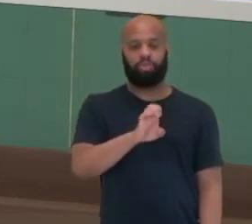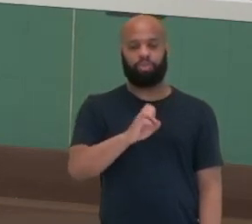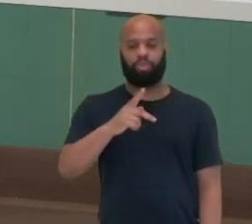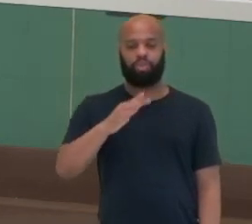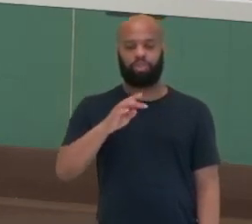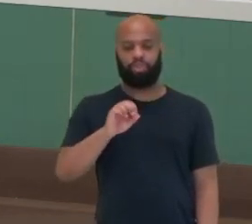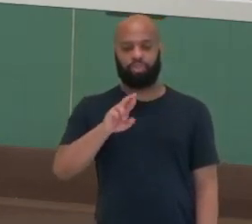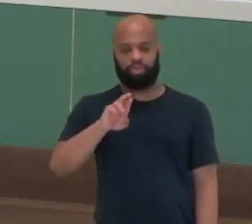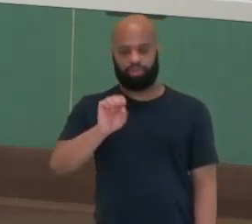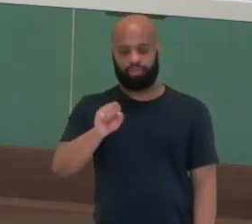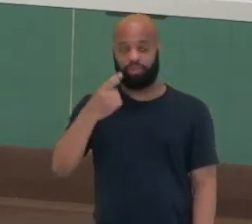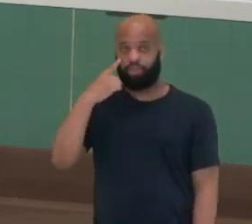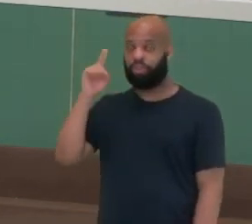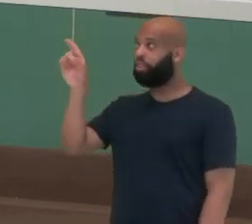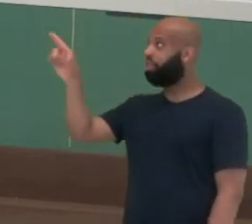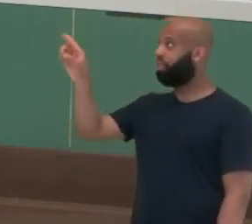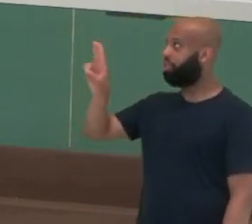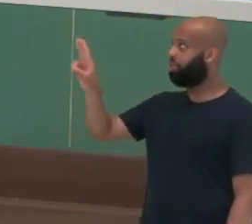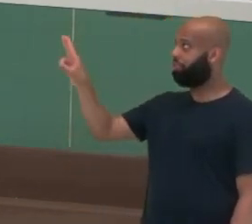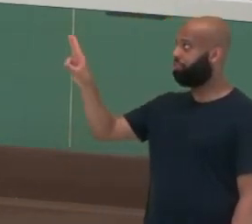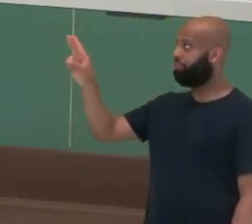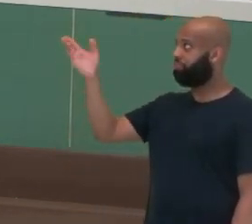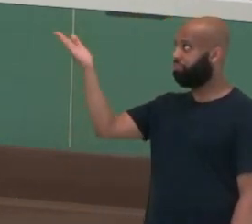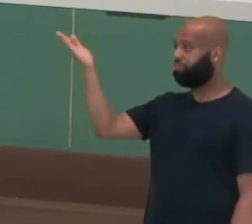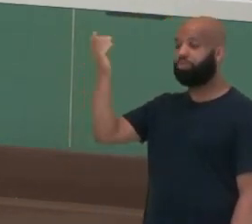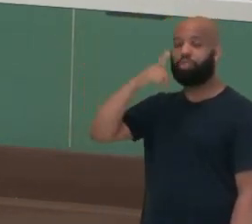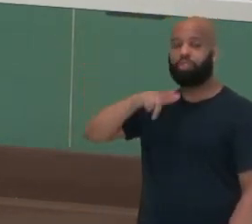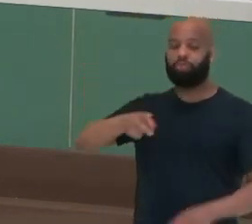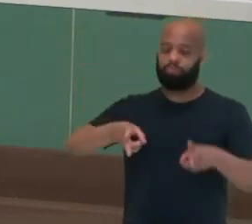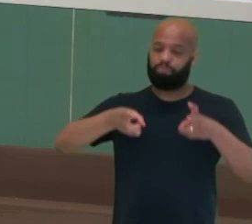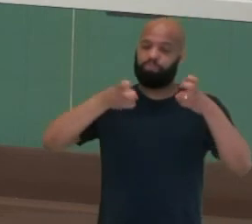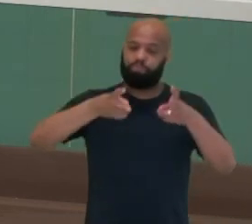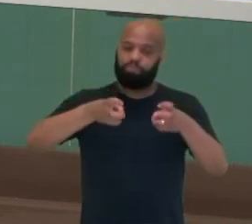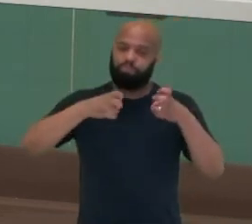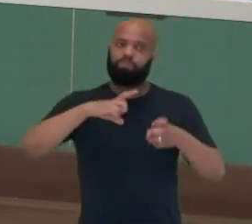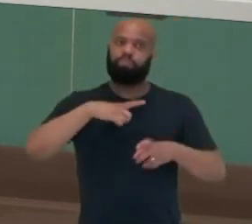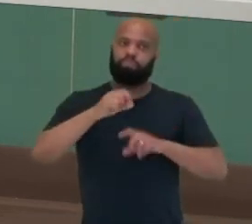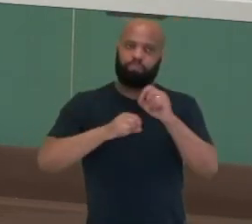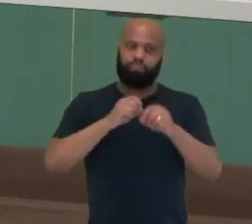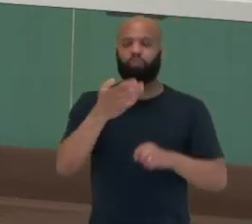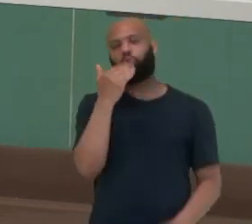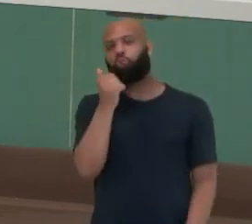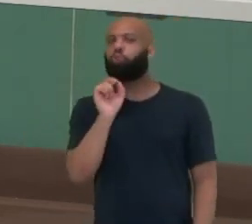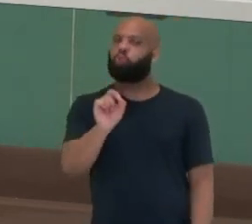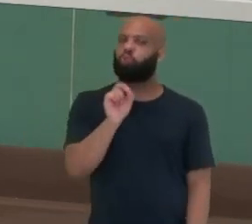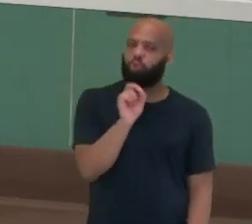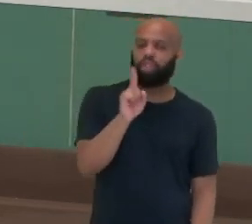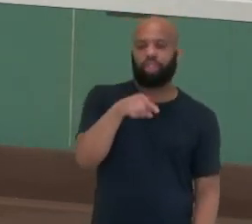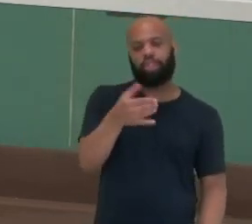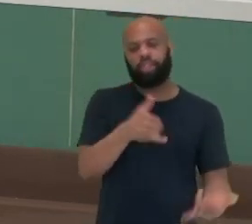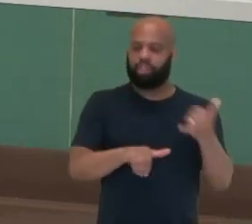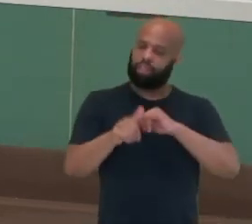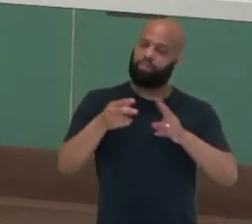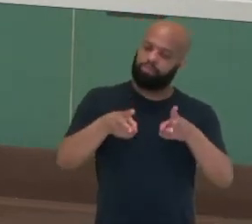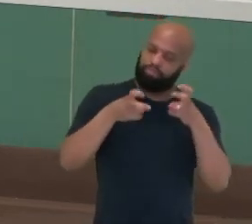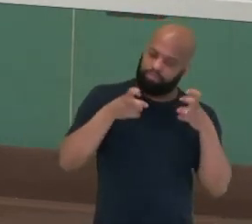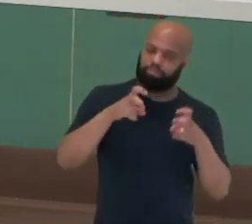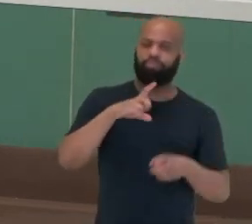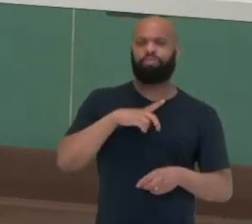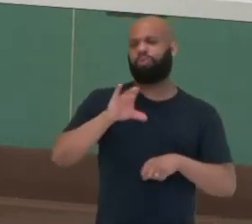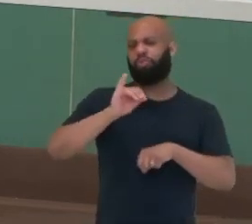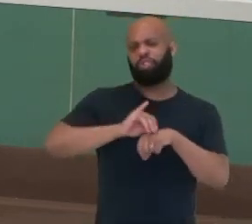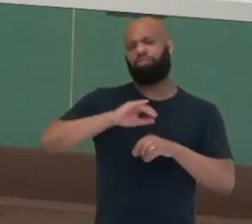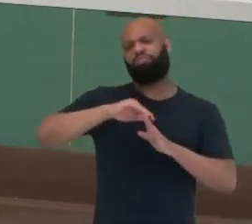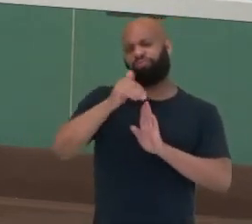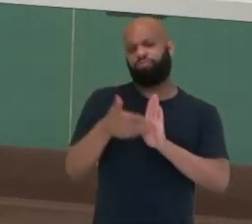que quimicamente percebem os compostos dos alimentos, das flores ou dos objetos que nós